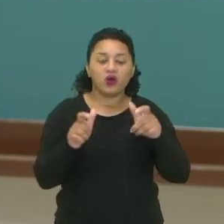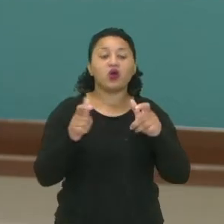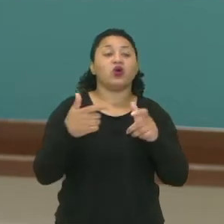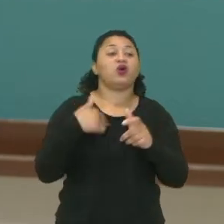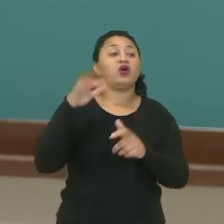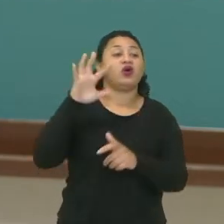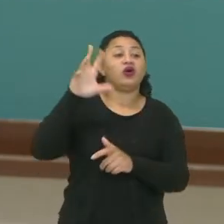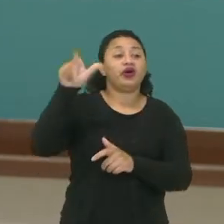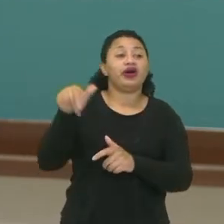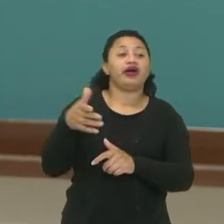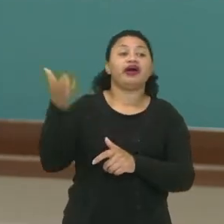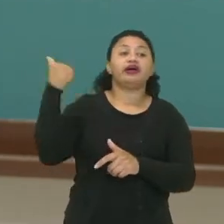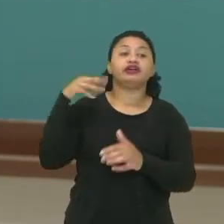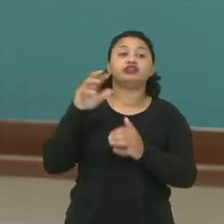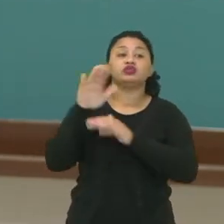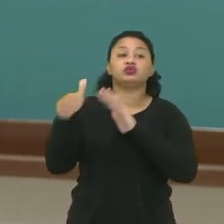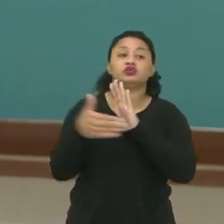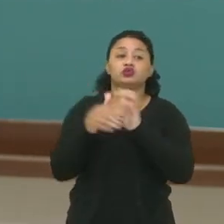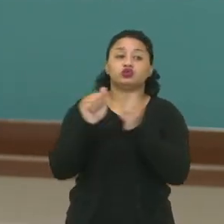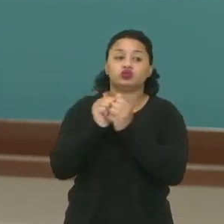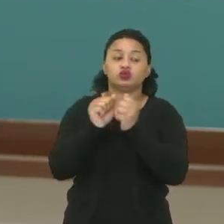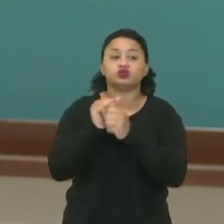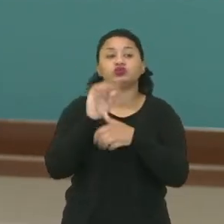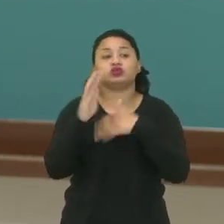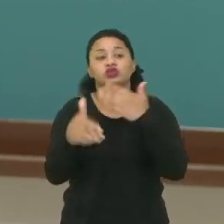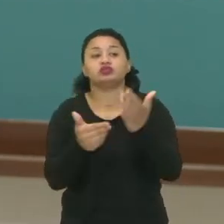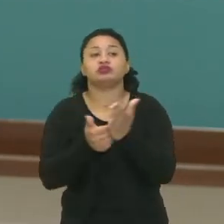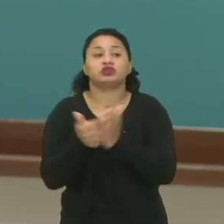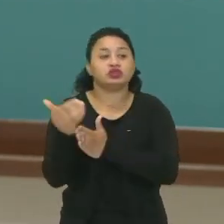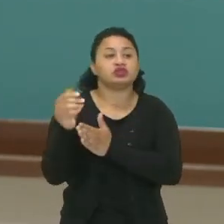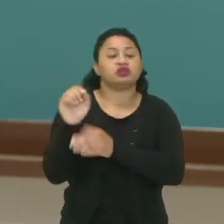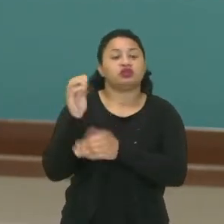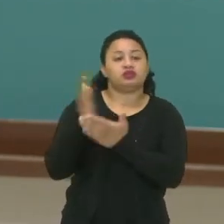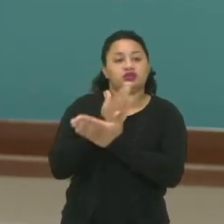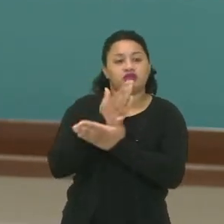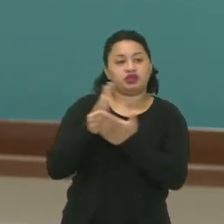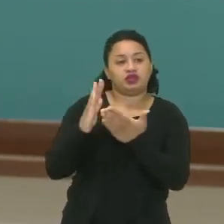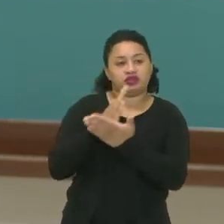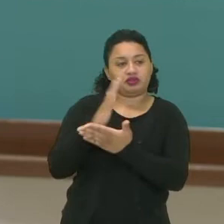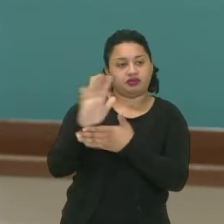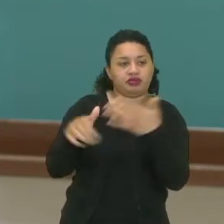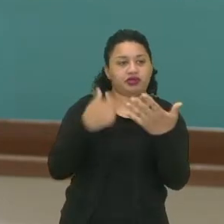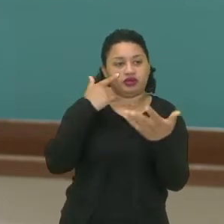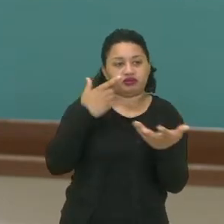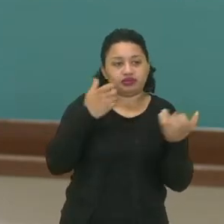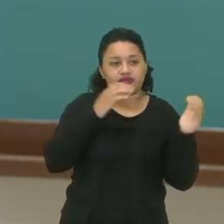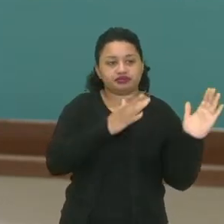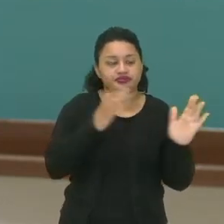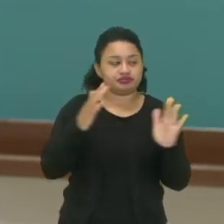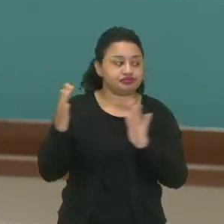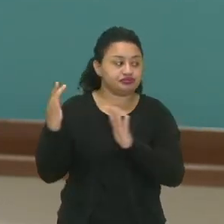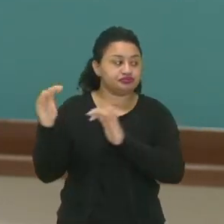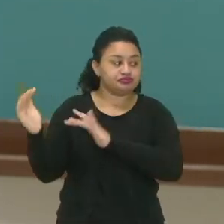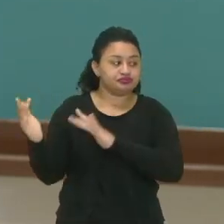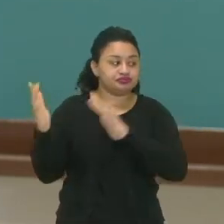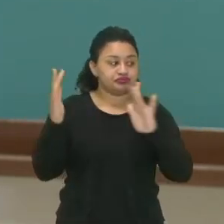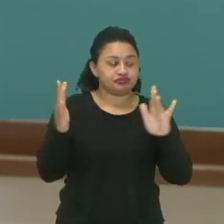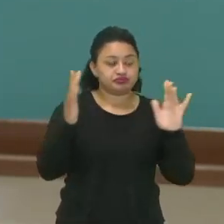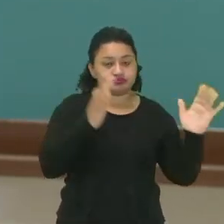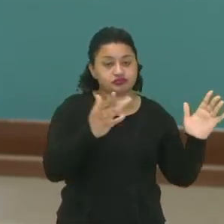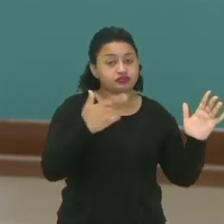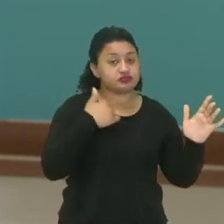quando existia a Pangeia, há muitos milhões de anos atrás. E depois então evoluiu então para 2